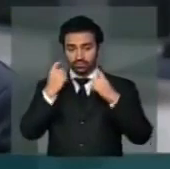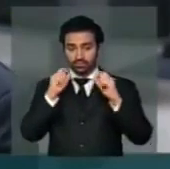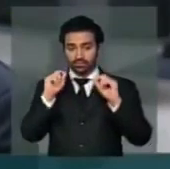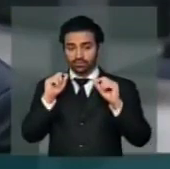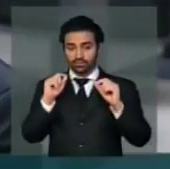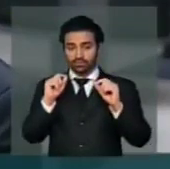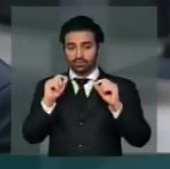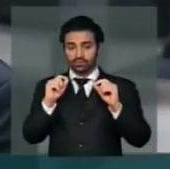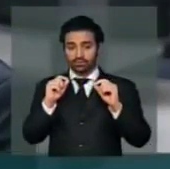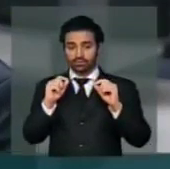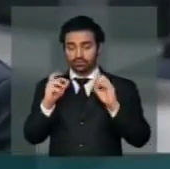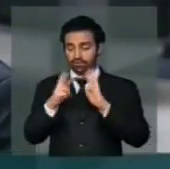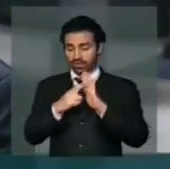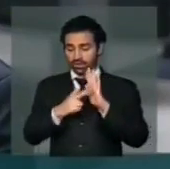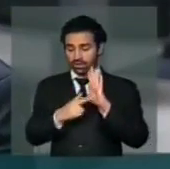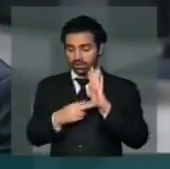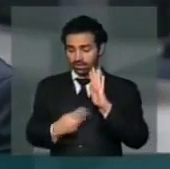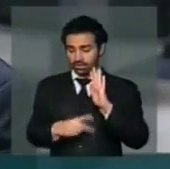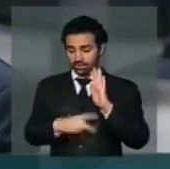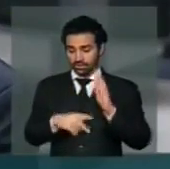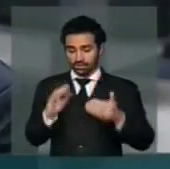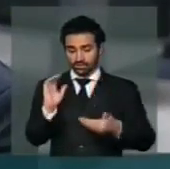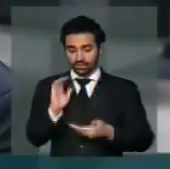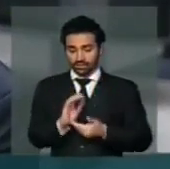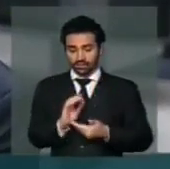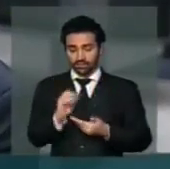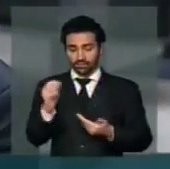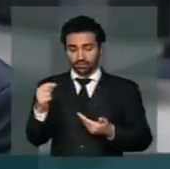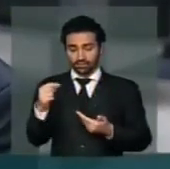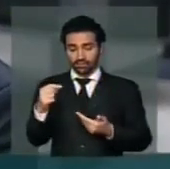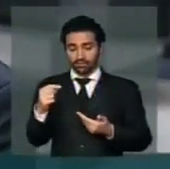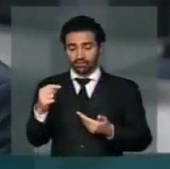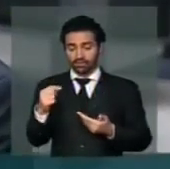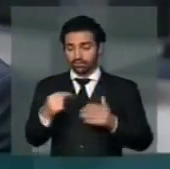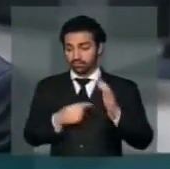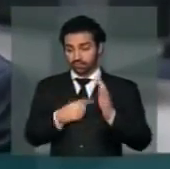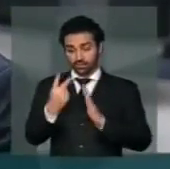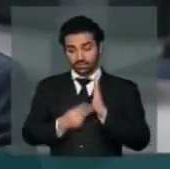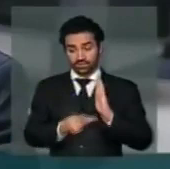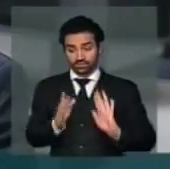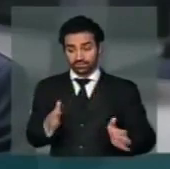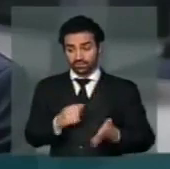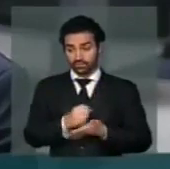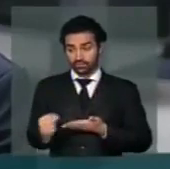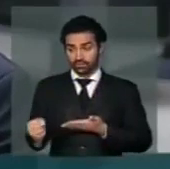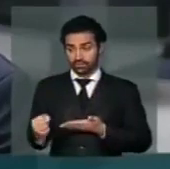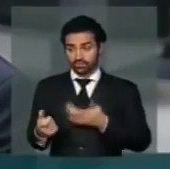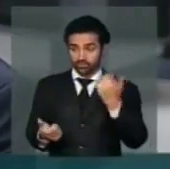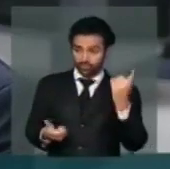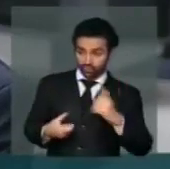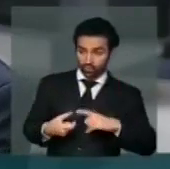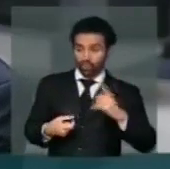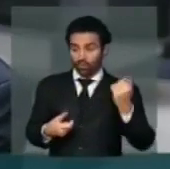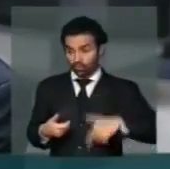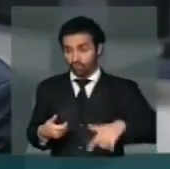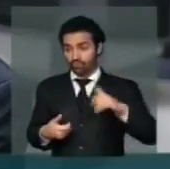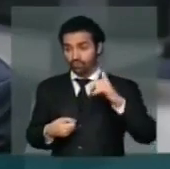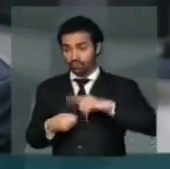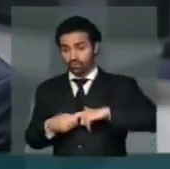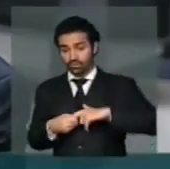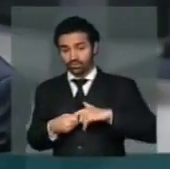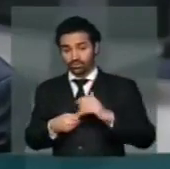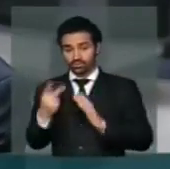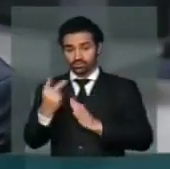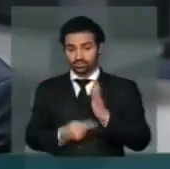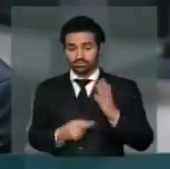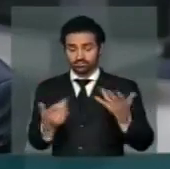das regras de funcionamento da casa, com a apreciação novamente de uma matéria já apreciada. Aliás, isso está nos transformando